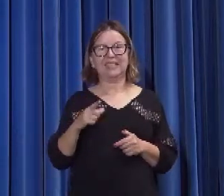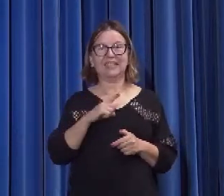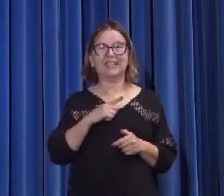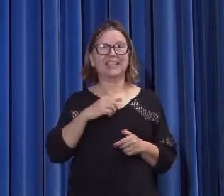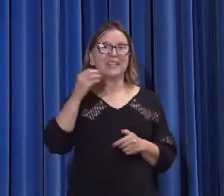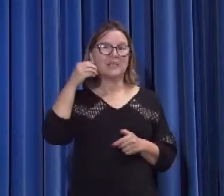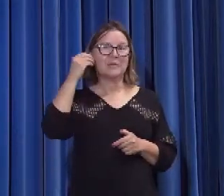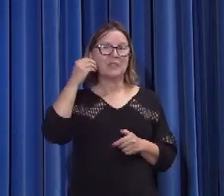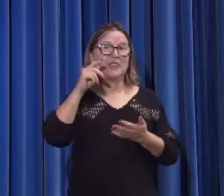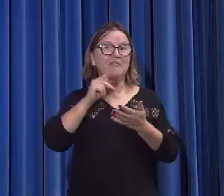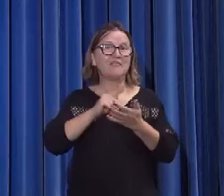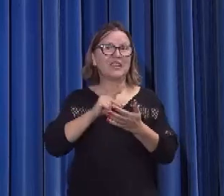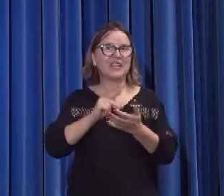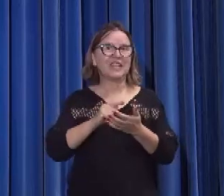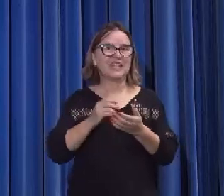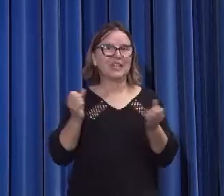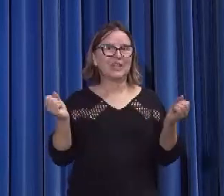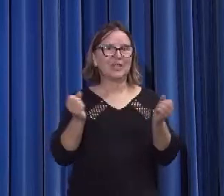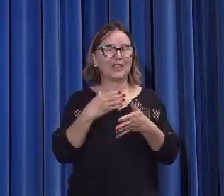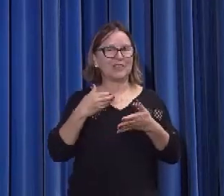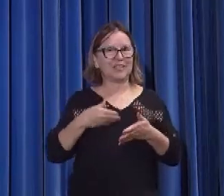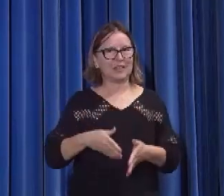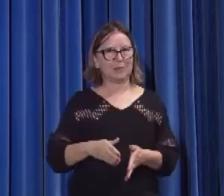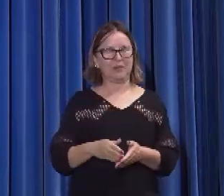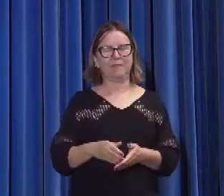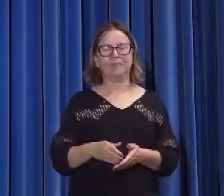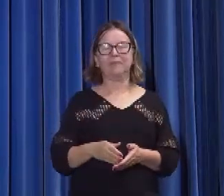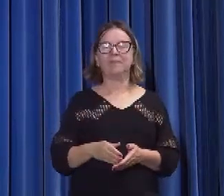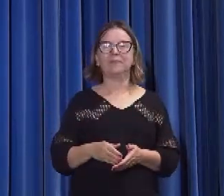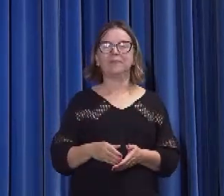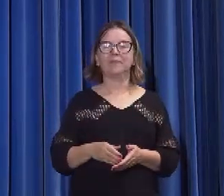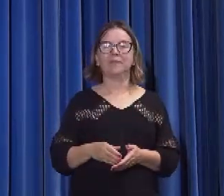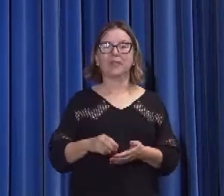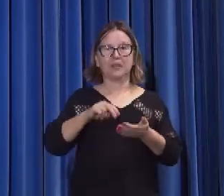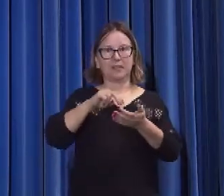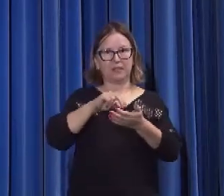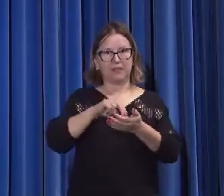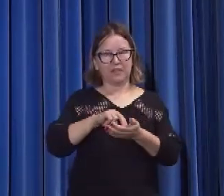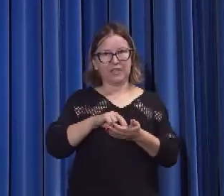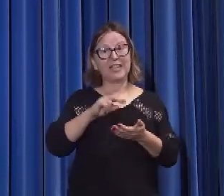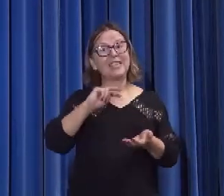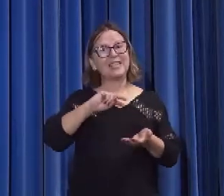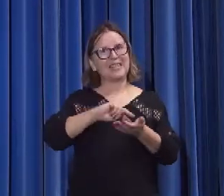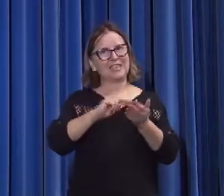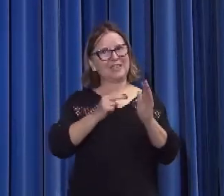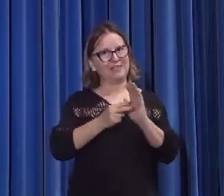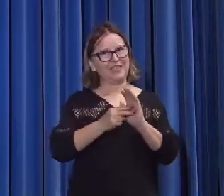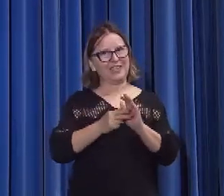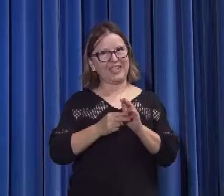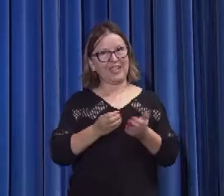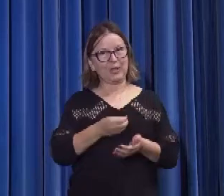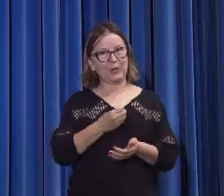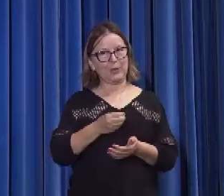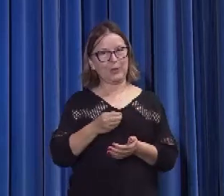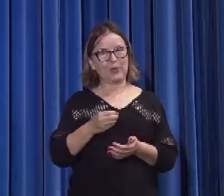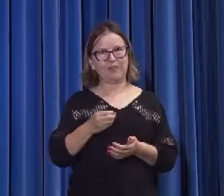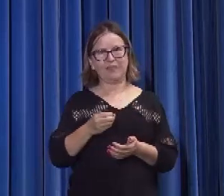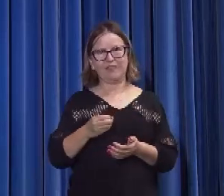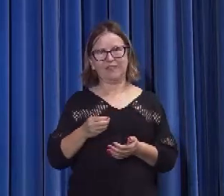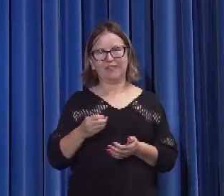Desculpe. Perseverança significa dizer que a sua vida não será necessariamente como